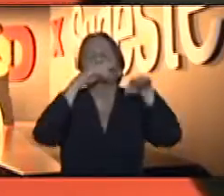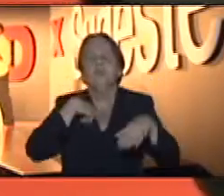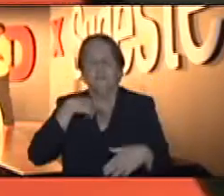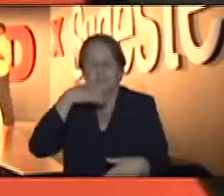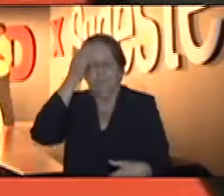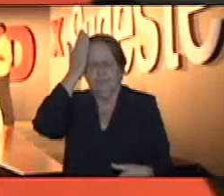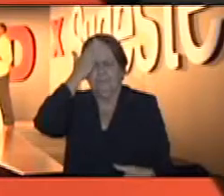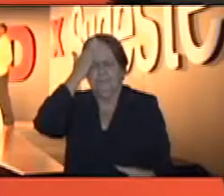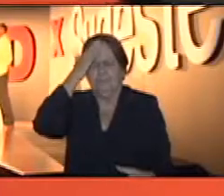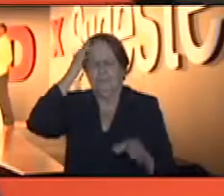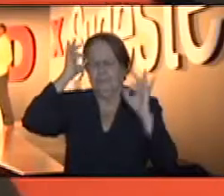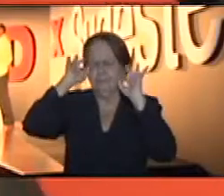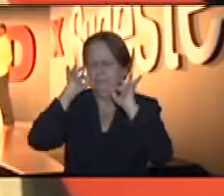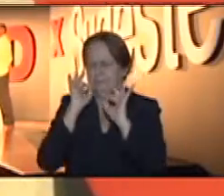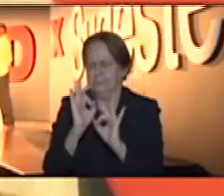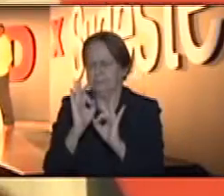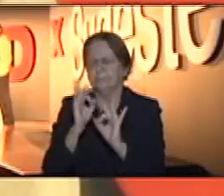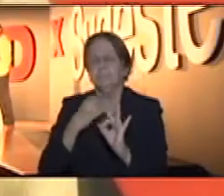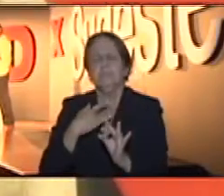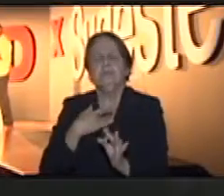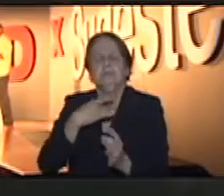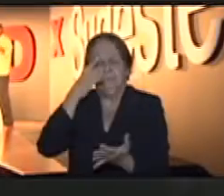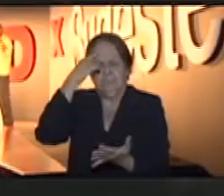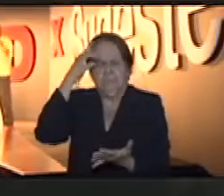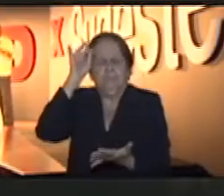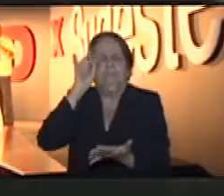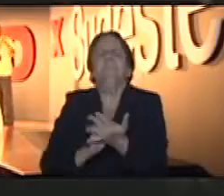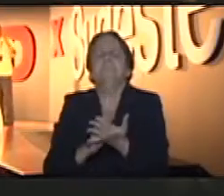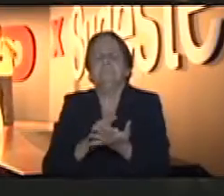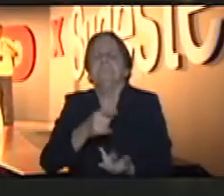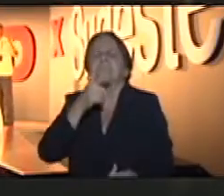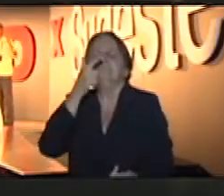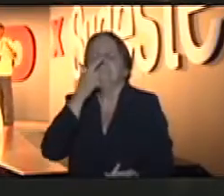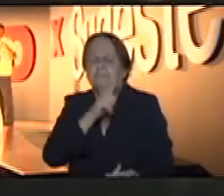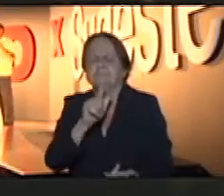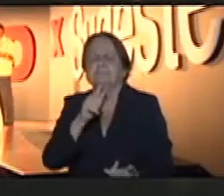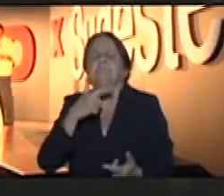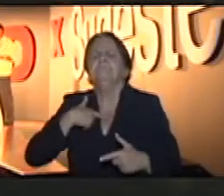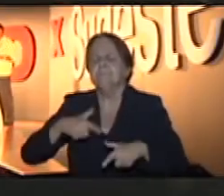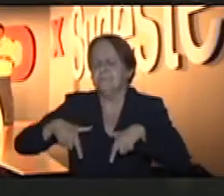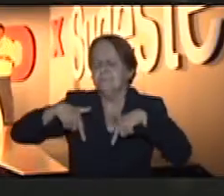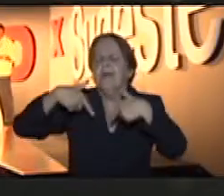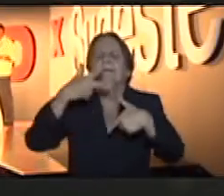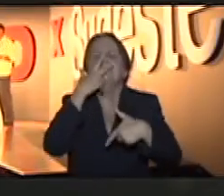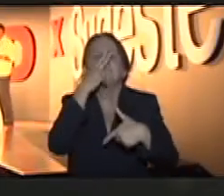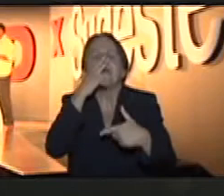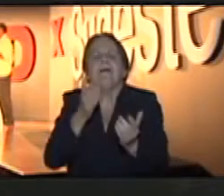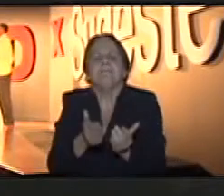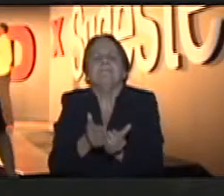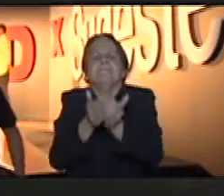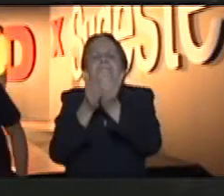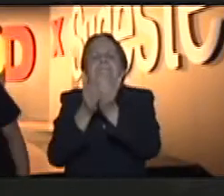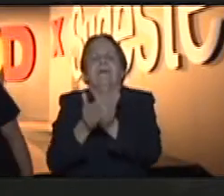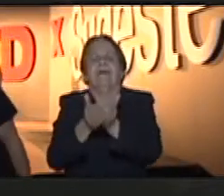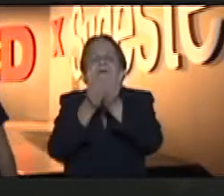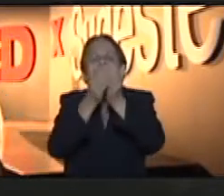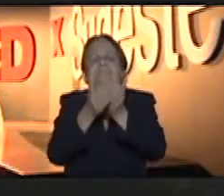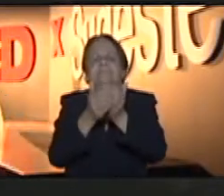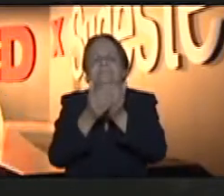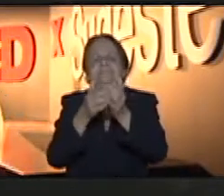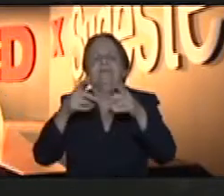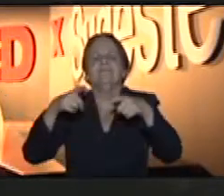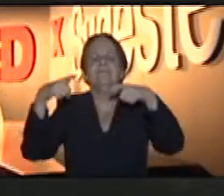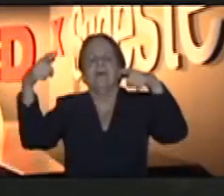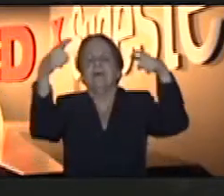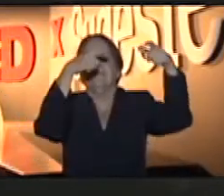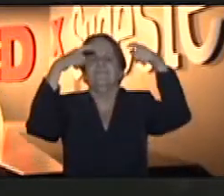certeza eu tenho uma firme convicção que vão embarcar nesta nave comigo vocês já sonharam